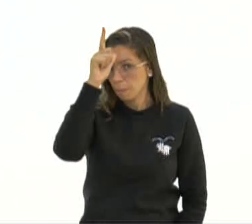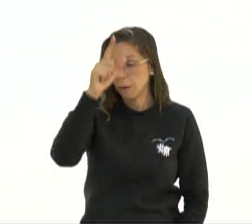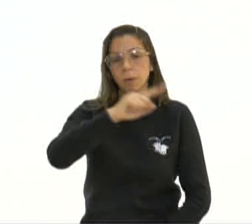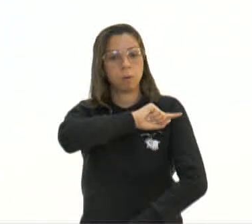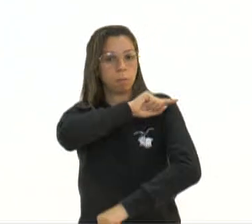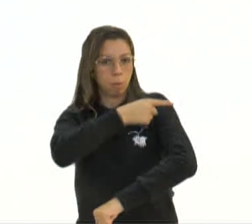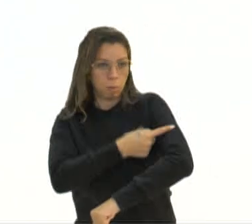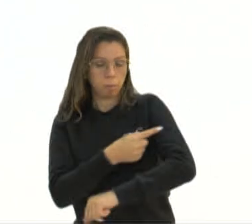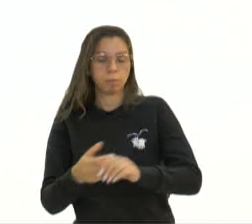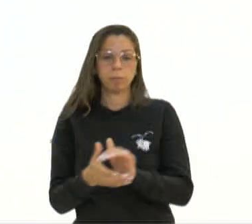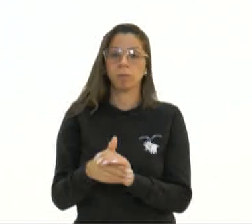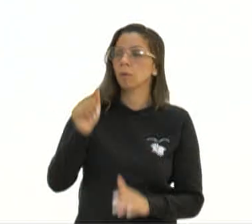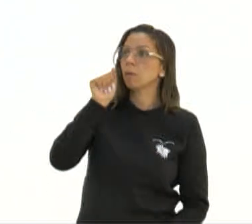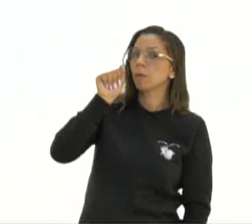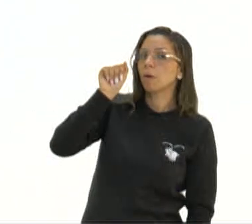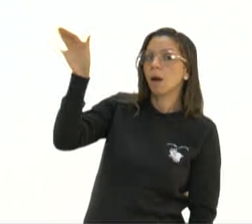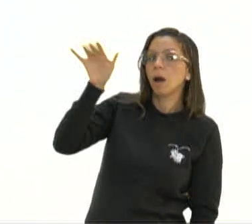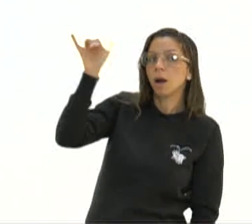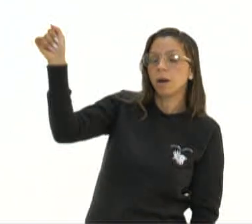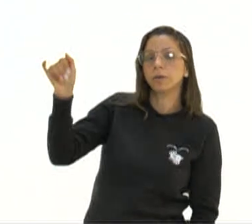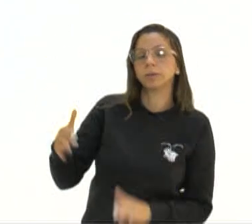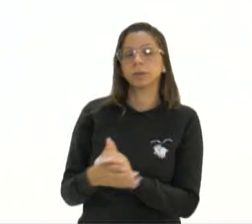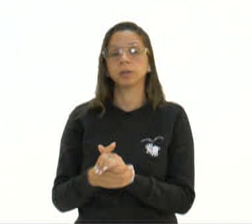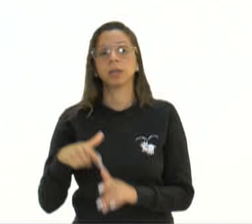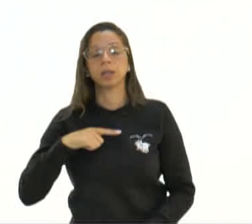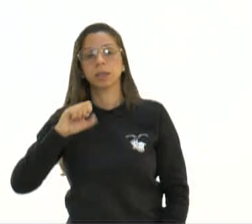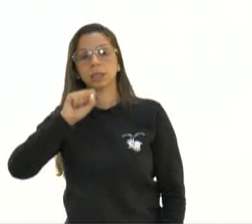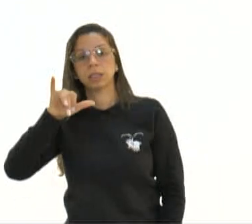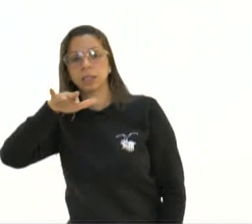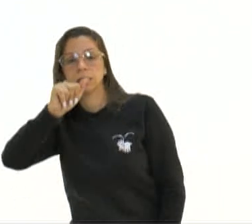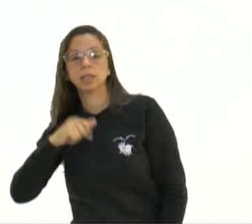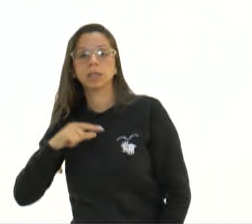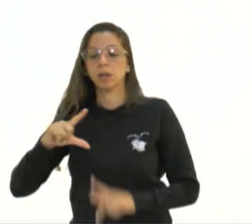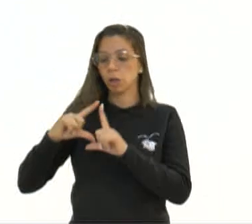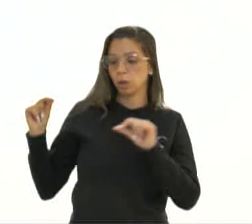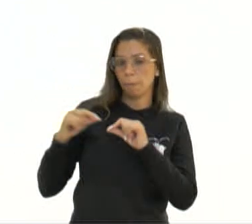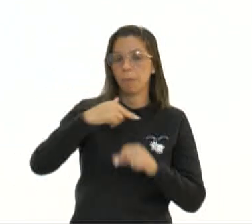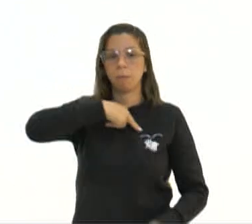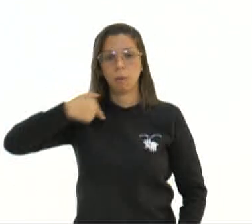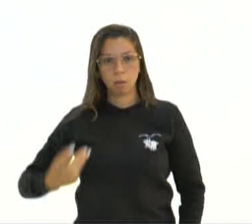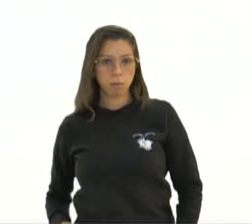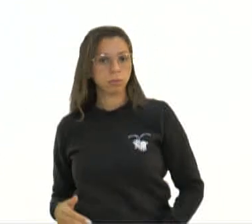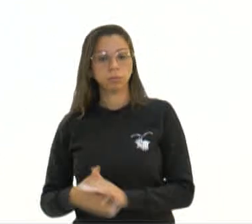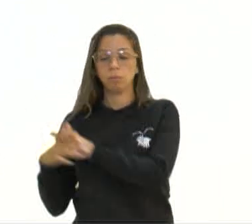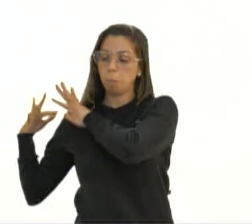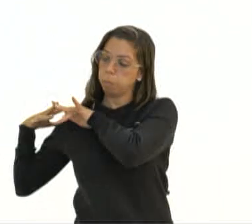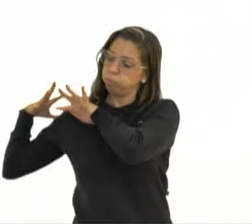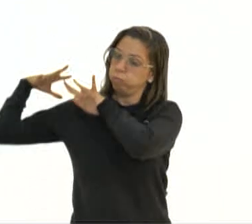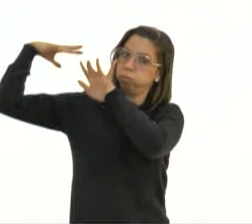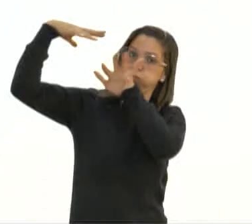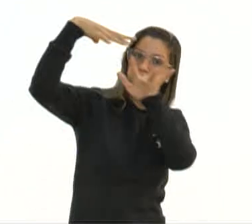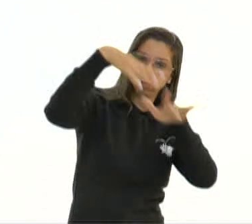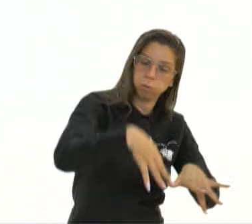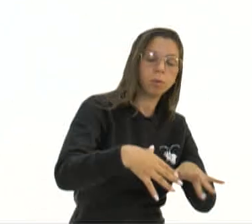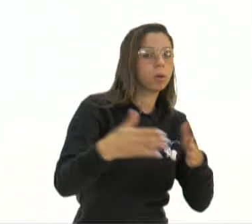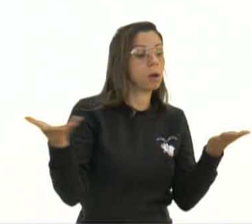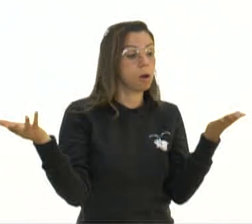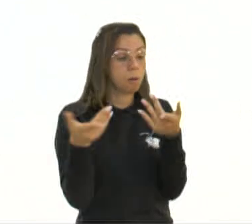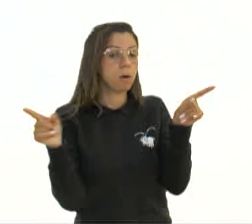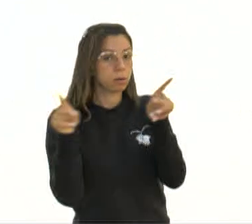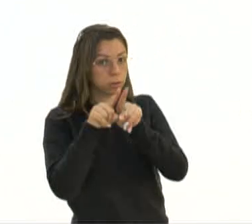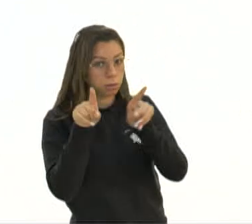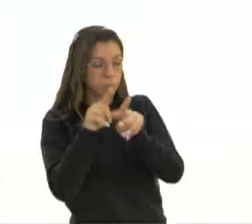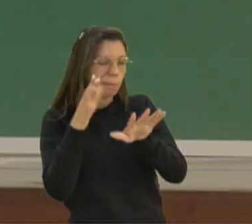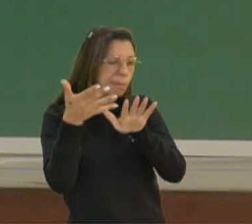Polônia. Da Ásia aí nós temos da Síria, do Japão e da China e de outros países. E, recentemente, o